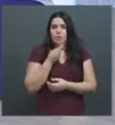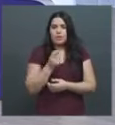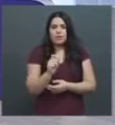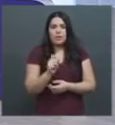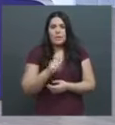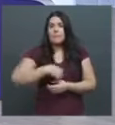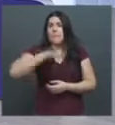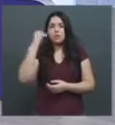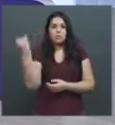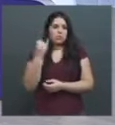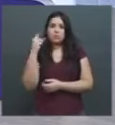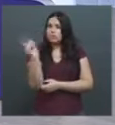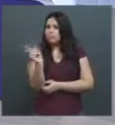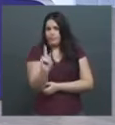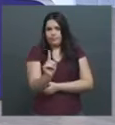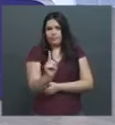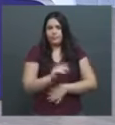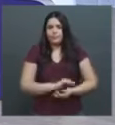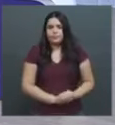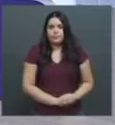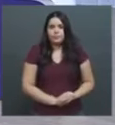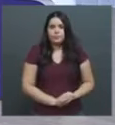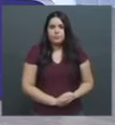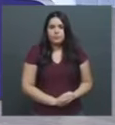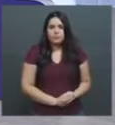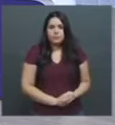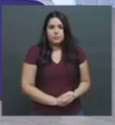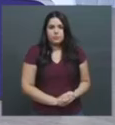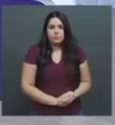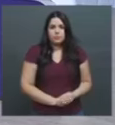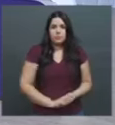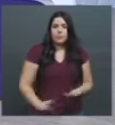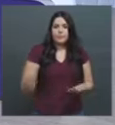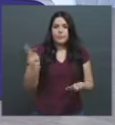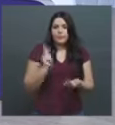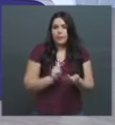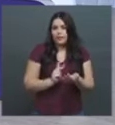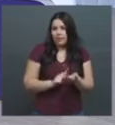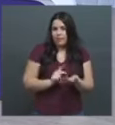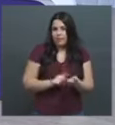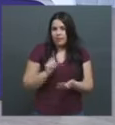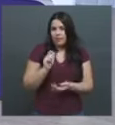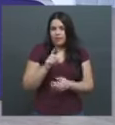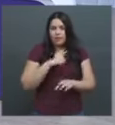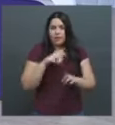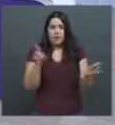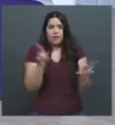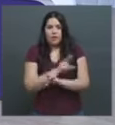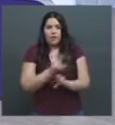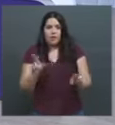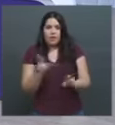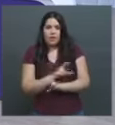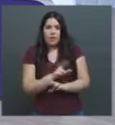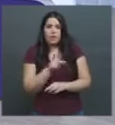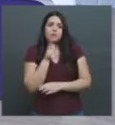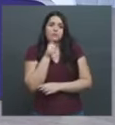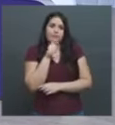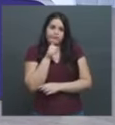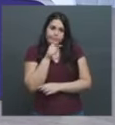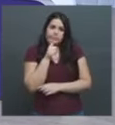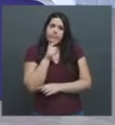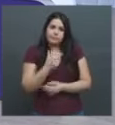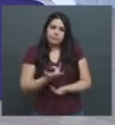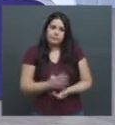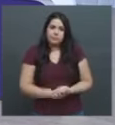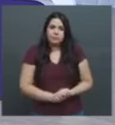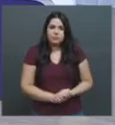fator mais importante. Na verdade, é muito relacionado assim, com a ingestão de água mesmo.